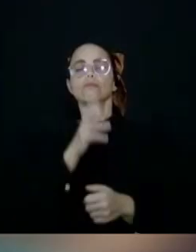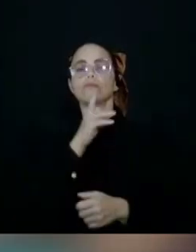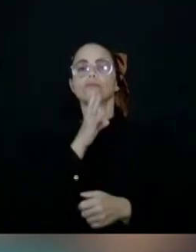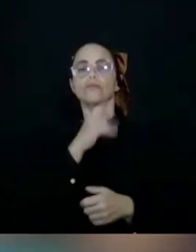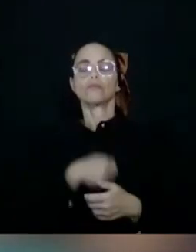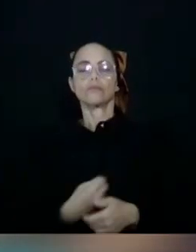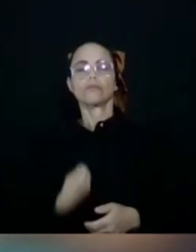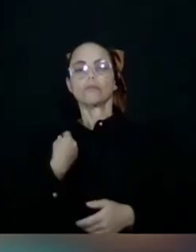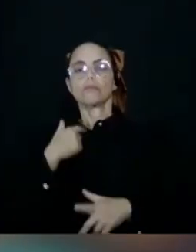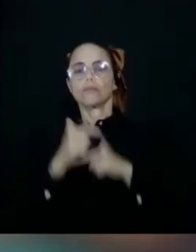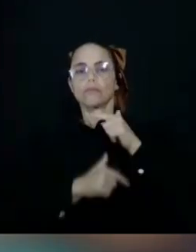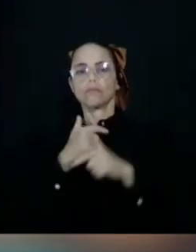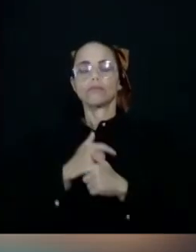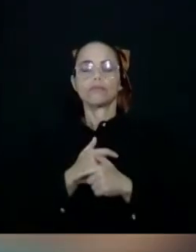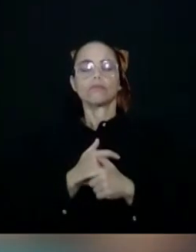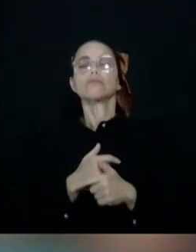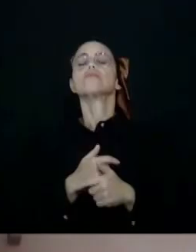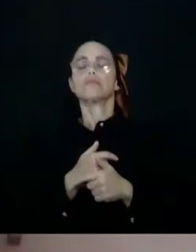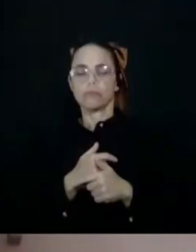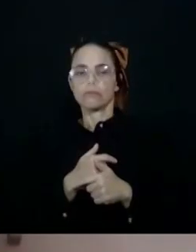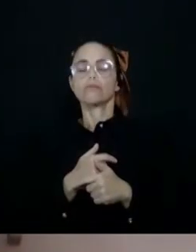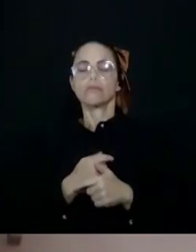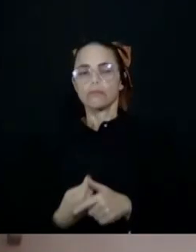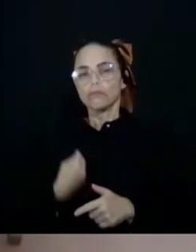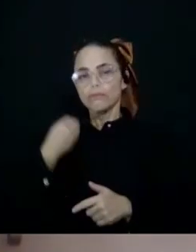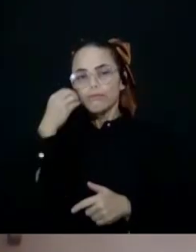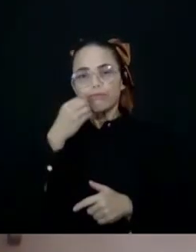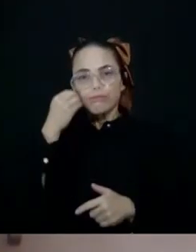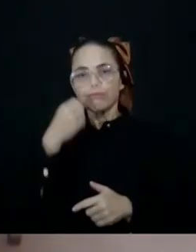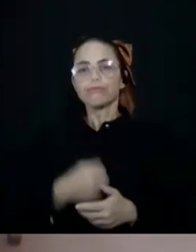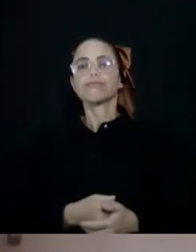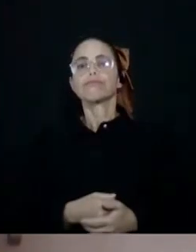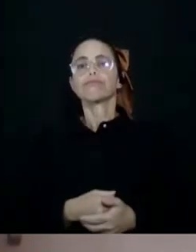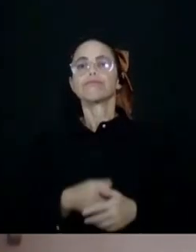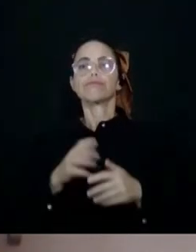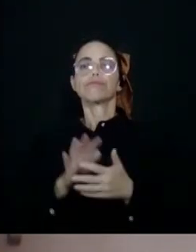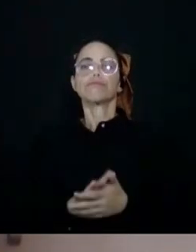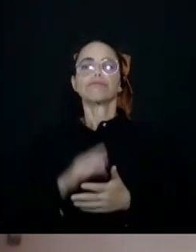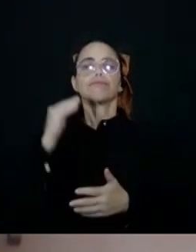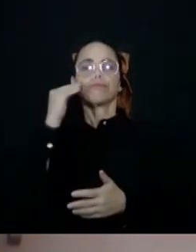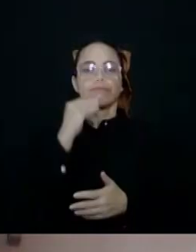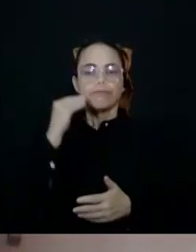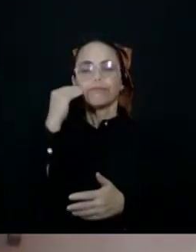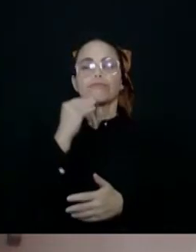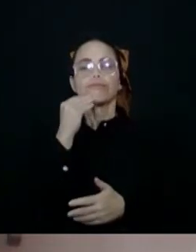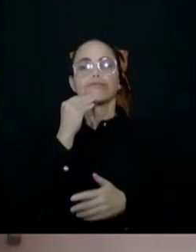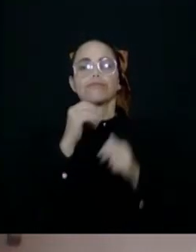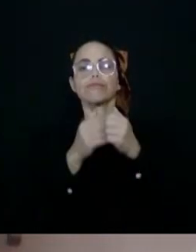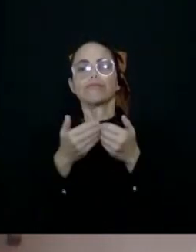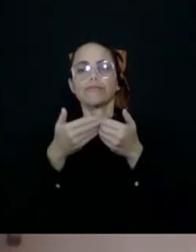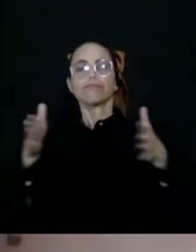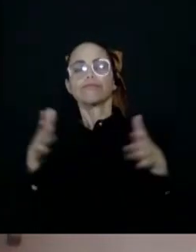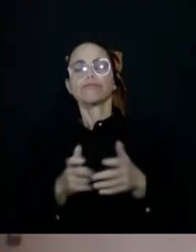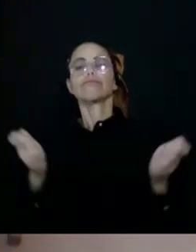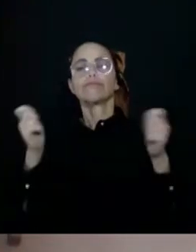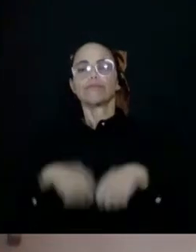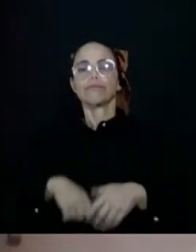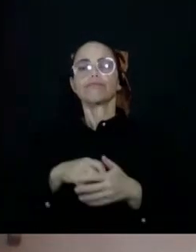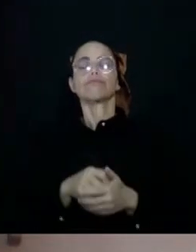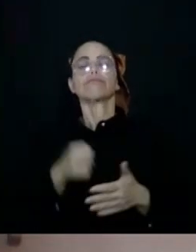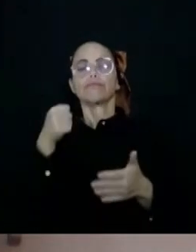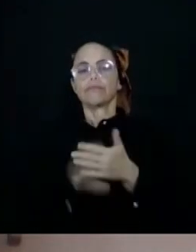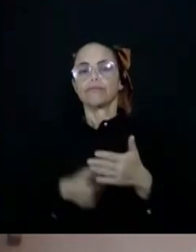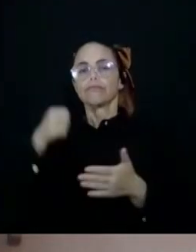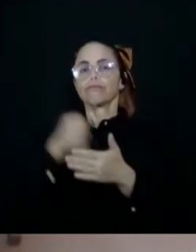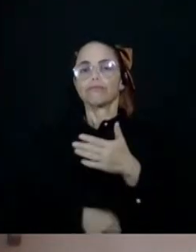por teoria, mas por vivência. Toda essa experiência ampliou a capacidade de lutar por